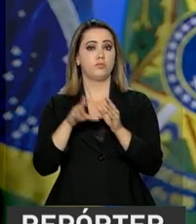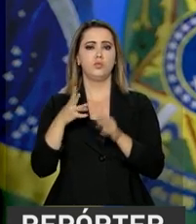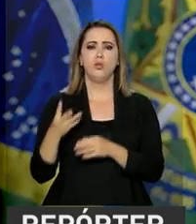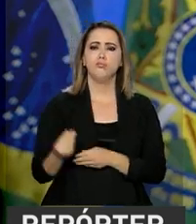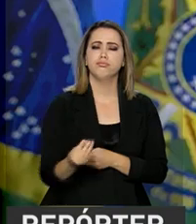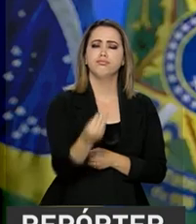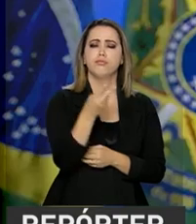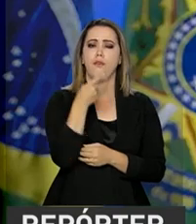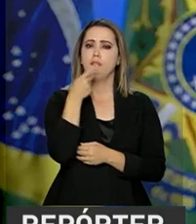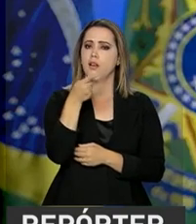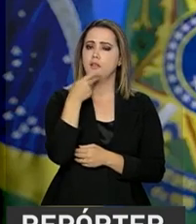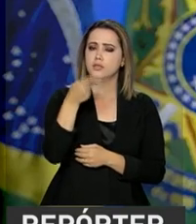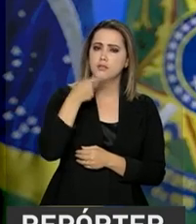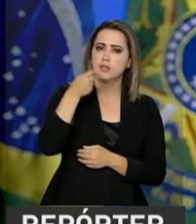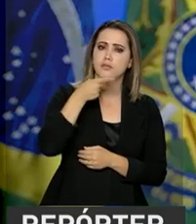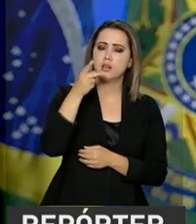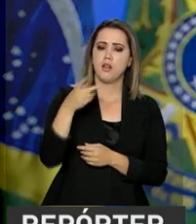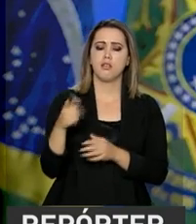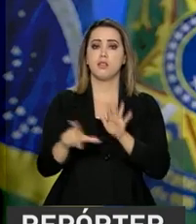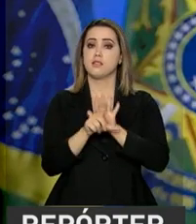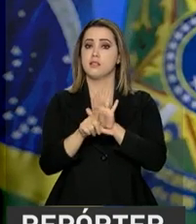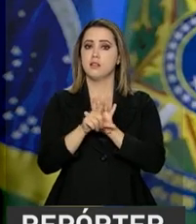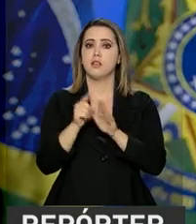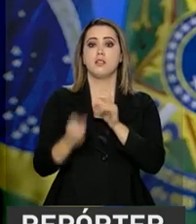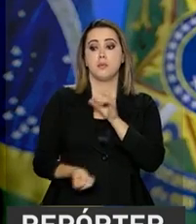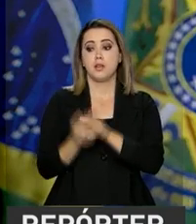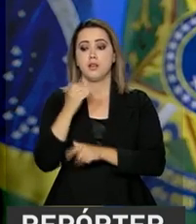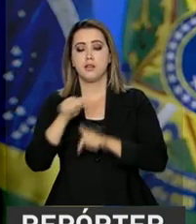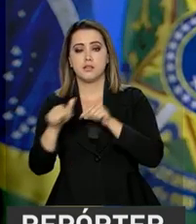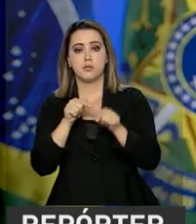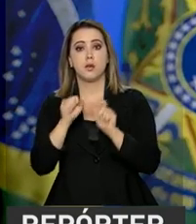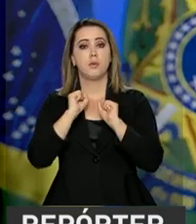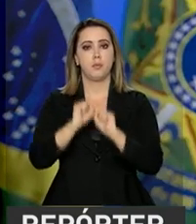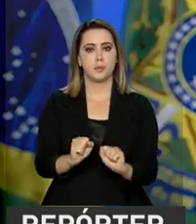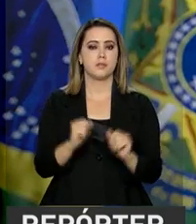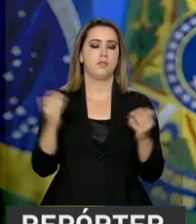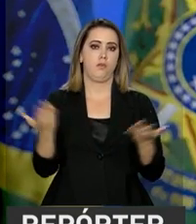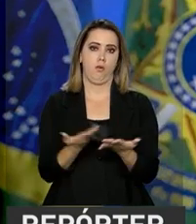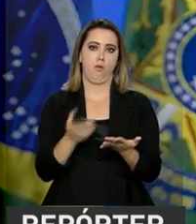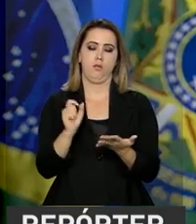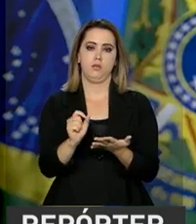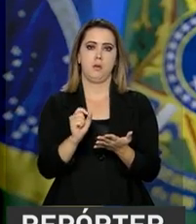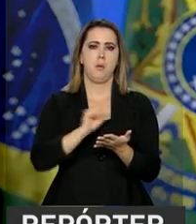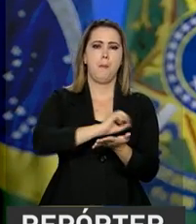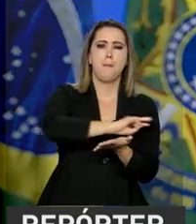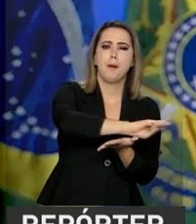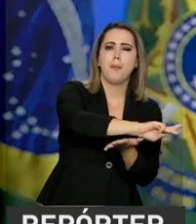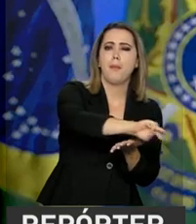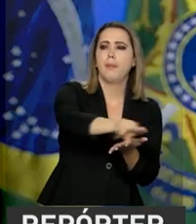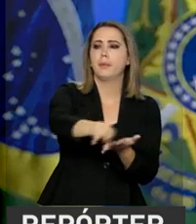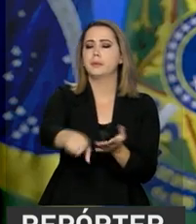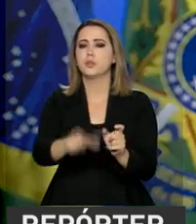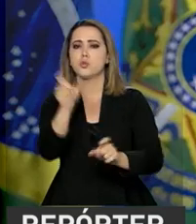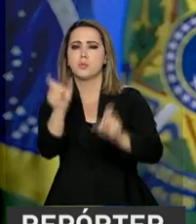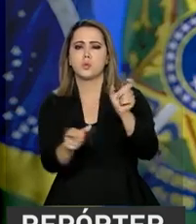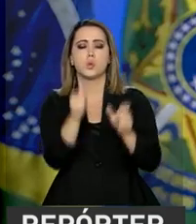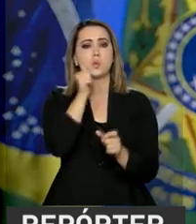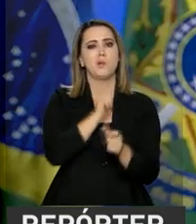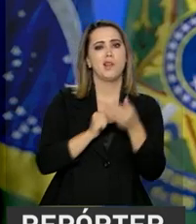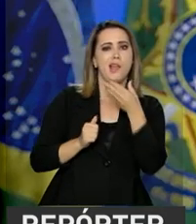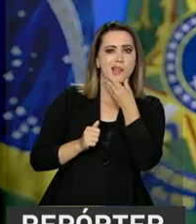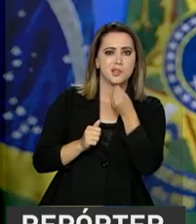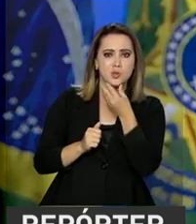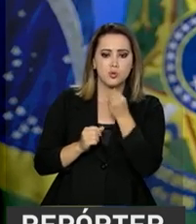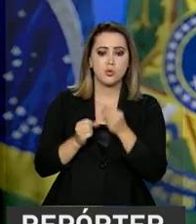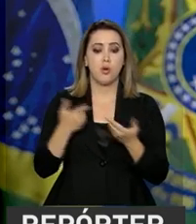alação e da criação de novos empregos que ela permitirá milhões de trabalhadores e trabalhadoras que vivem